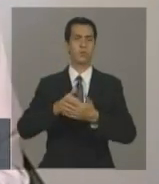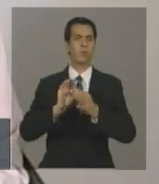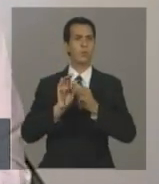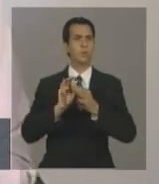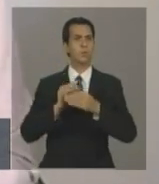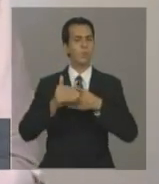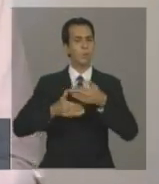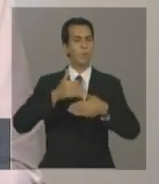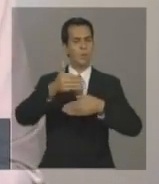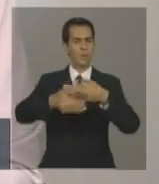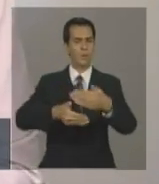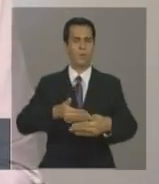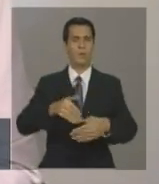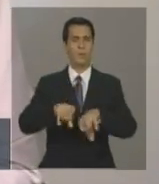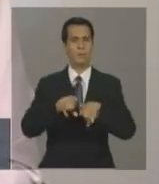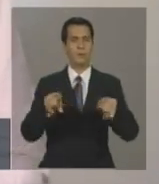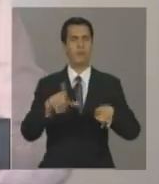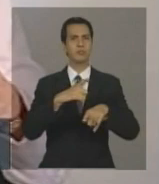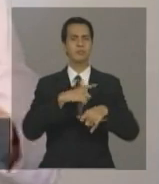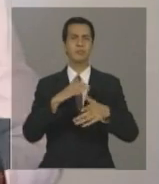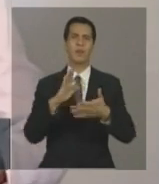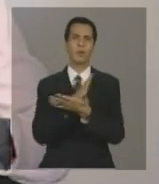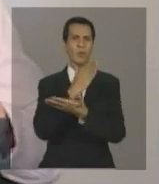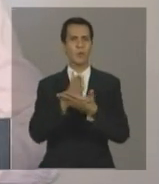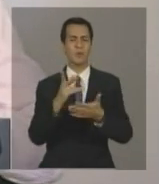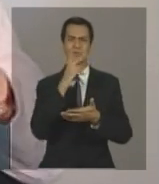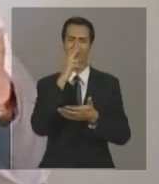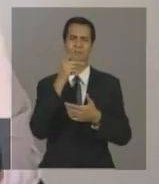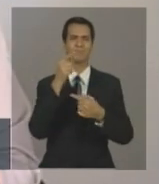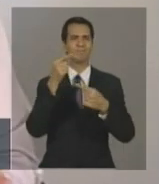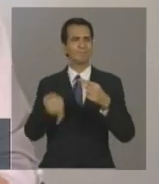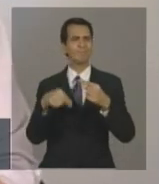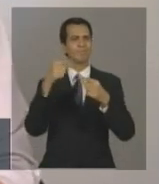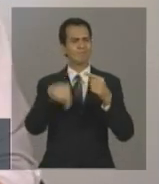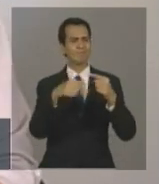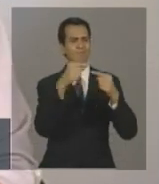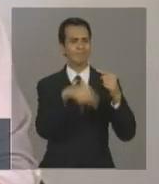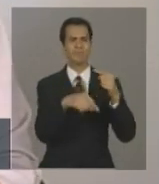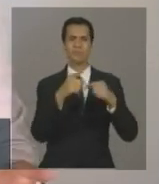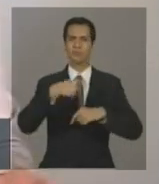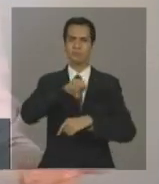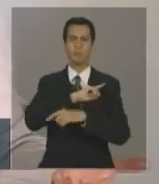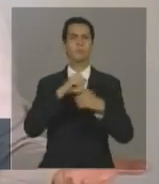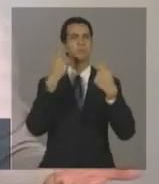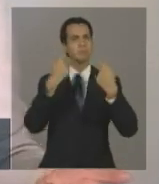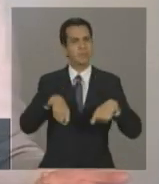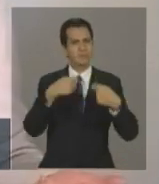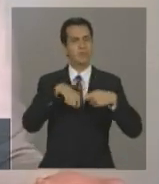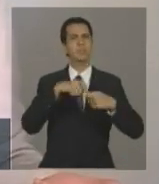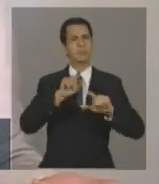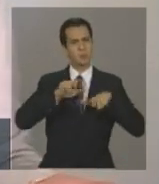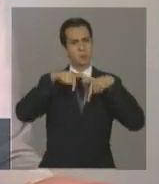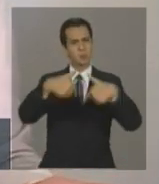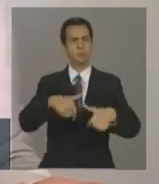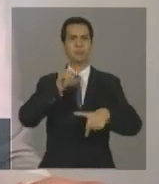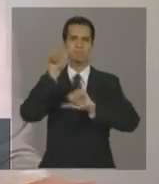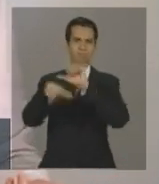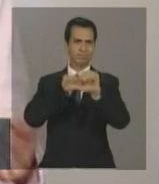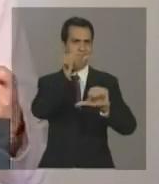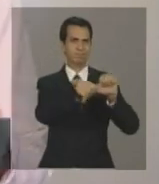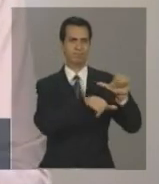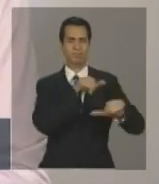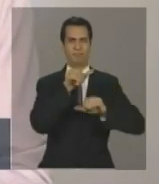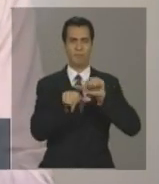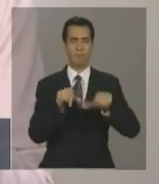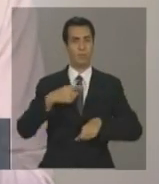permeado por contradições que nós devemos enfrentar todos os dias e revertê-las.